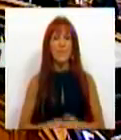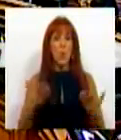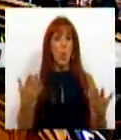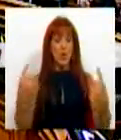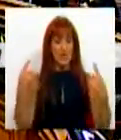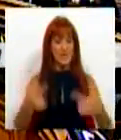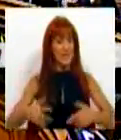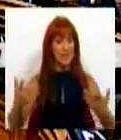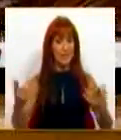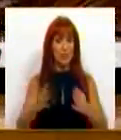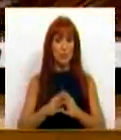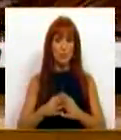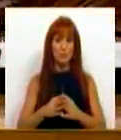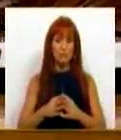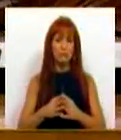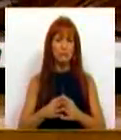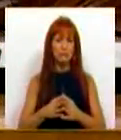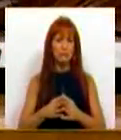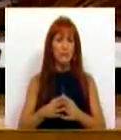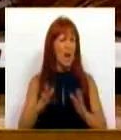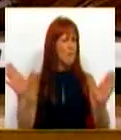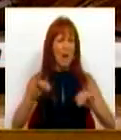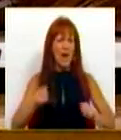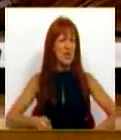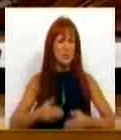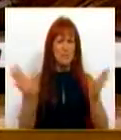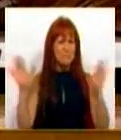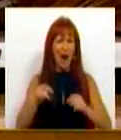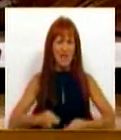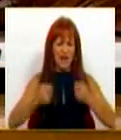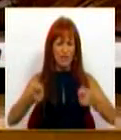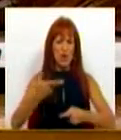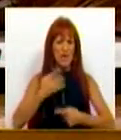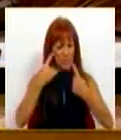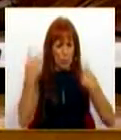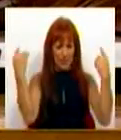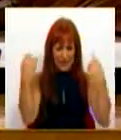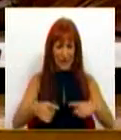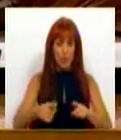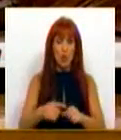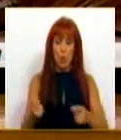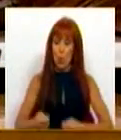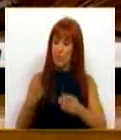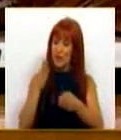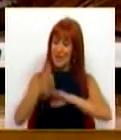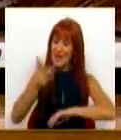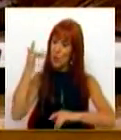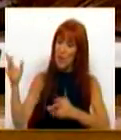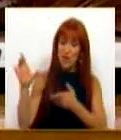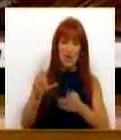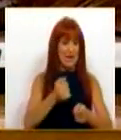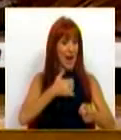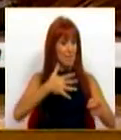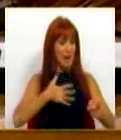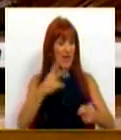Hoje temos mais, muito mais investidores em dívida pública, o investimento direto estrangeiro em